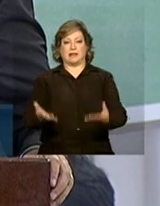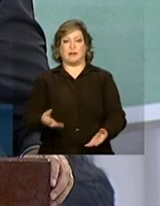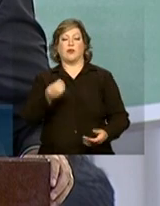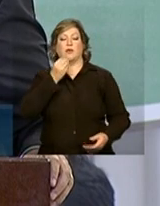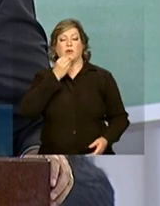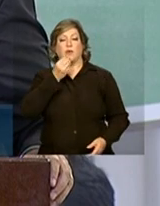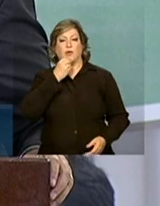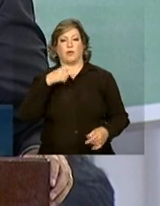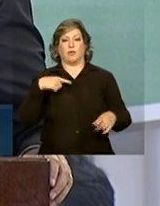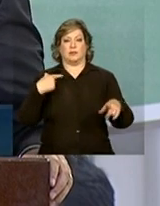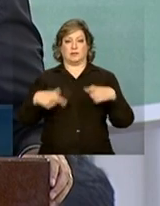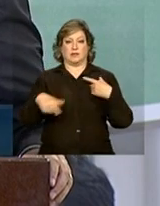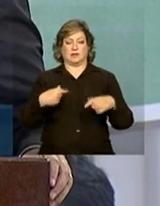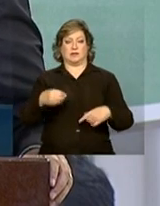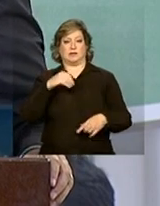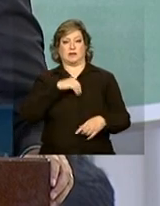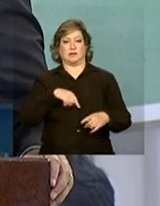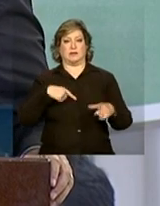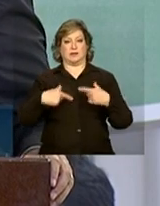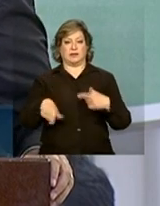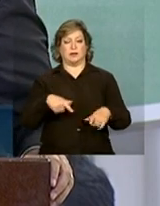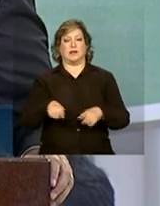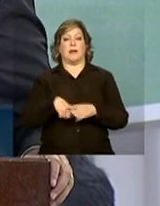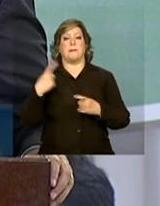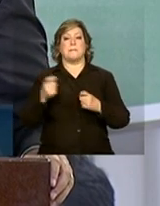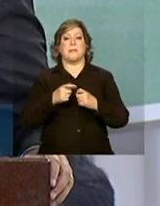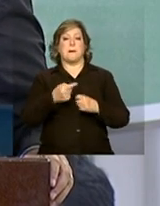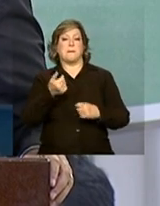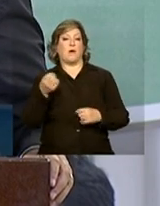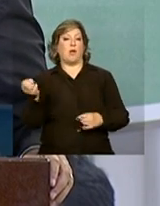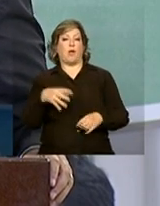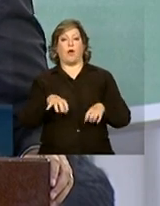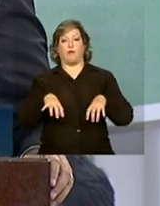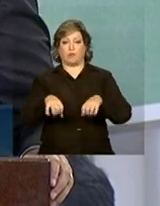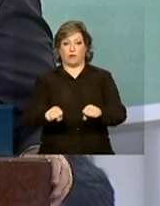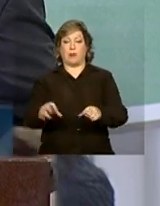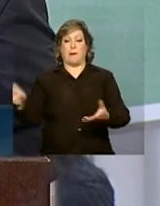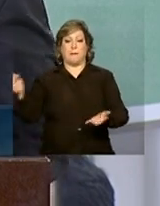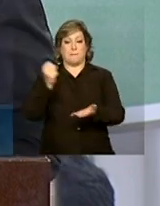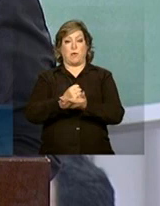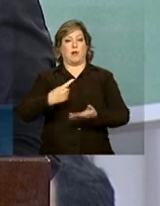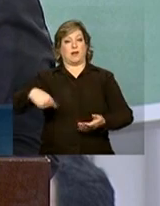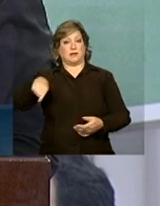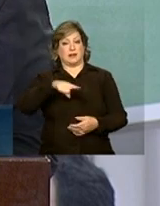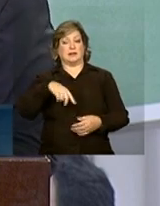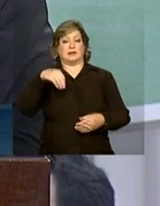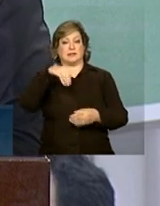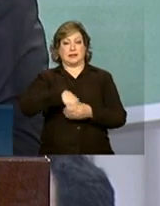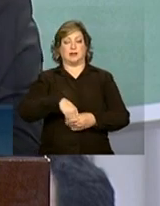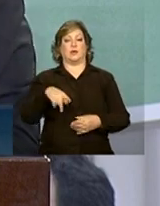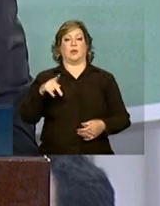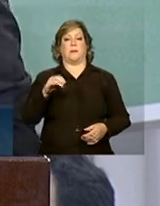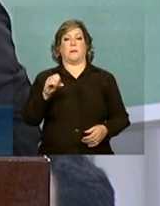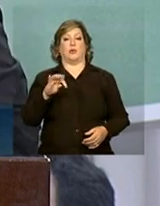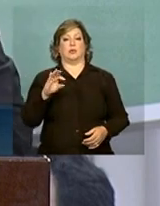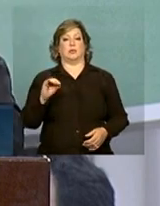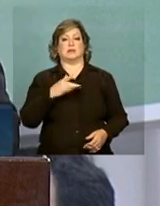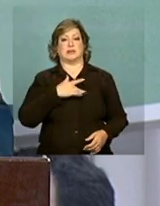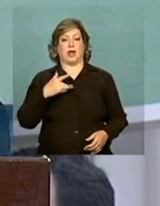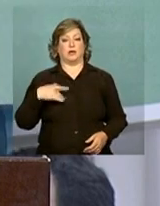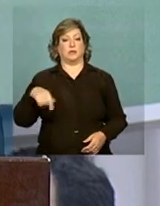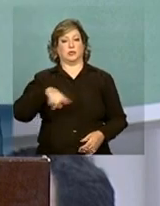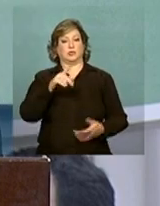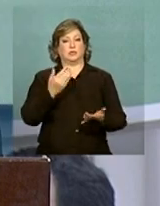renda a médicos recém-formados, colocando eles nos postos de saúde, ao mesmo tempo graduando, fazendo pontuação para